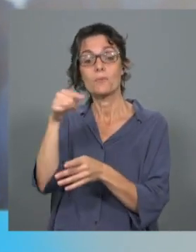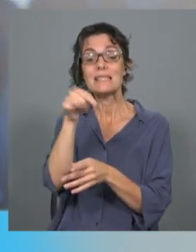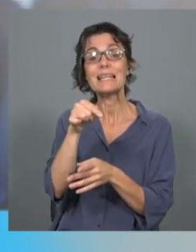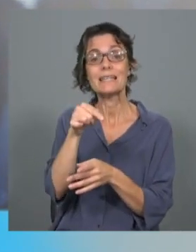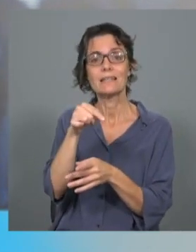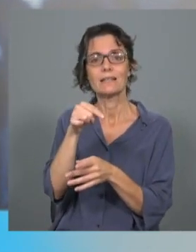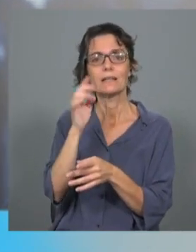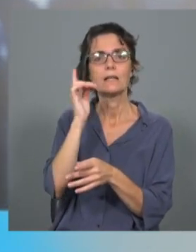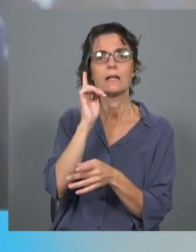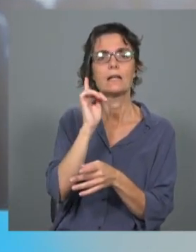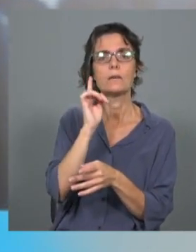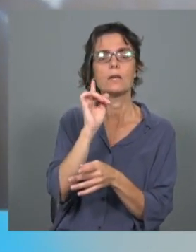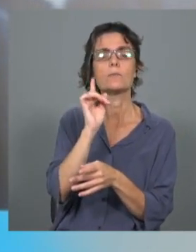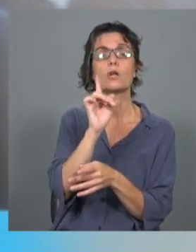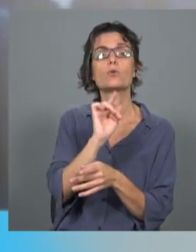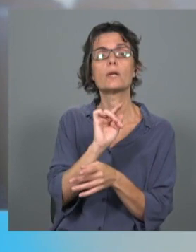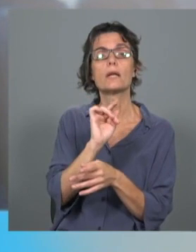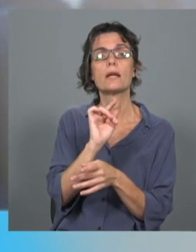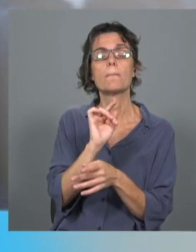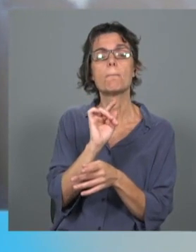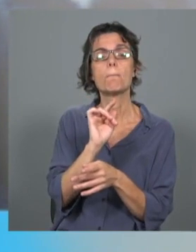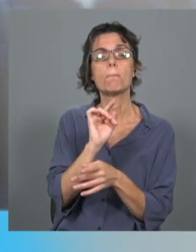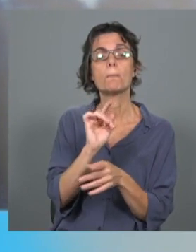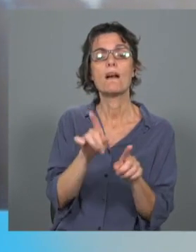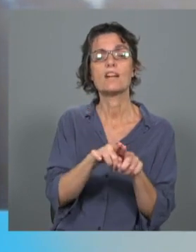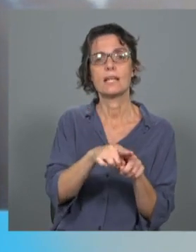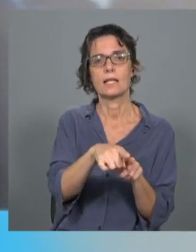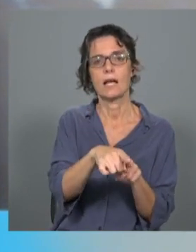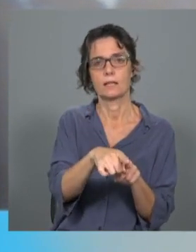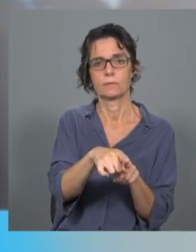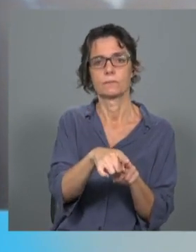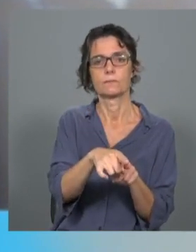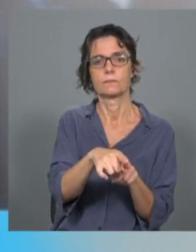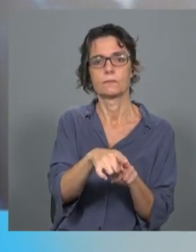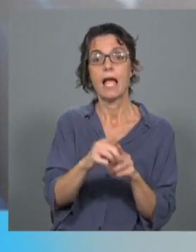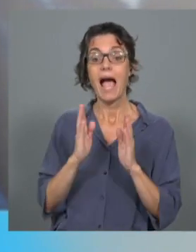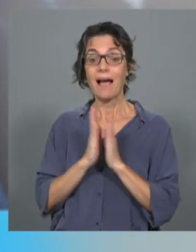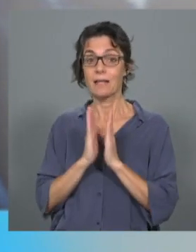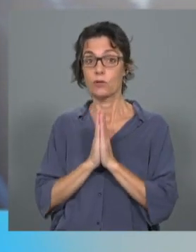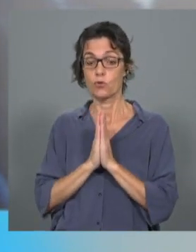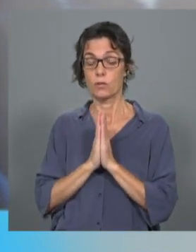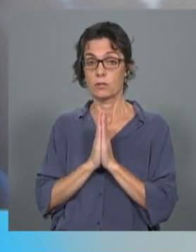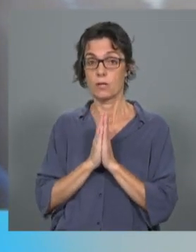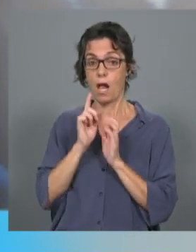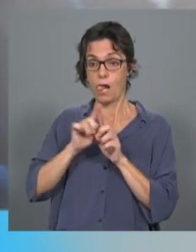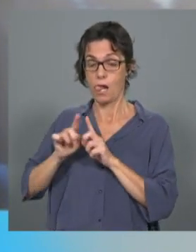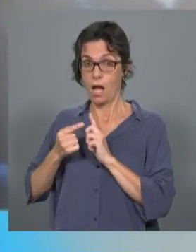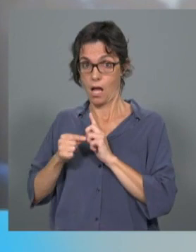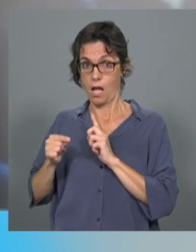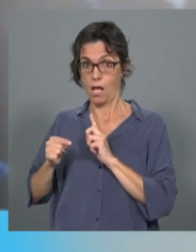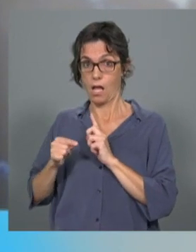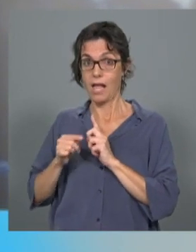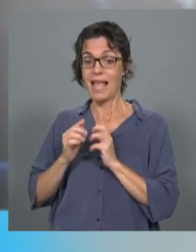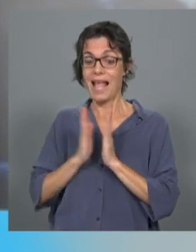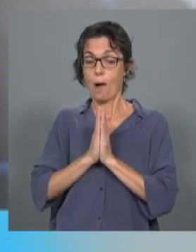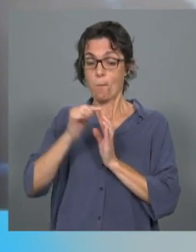a importância que as religiões têm na vida em sociedade, não é? Se não há este